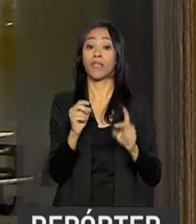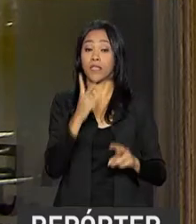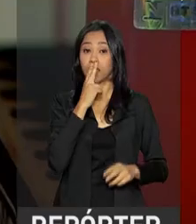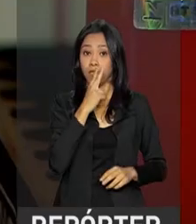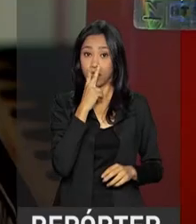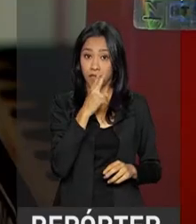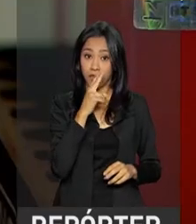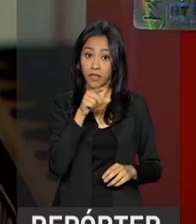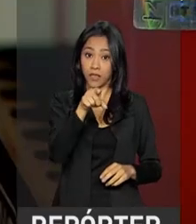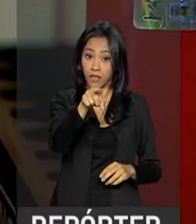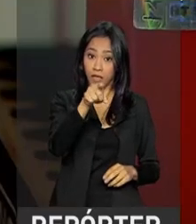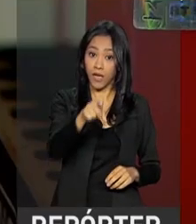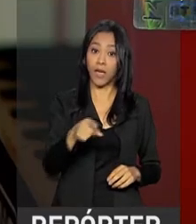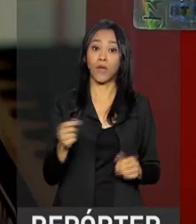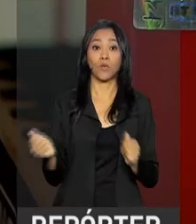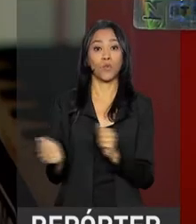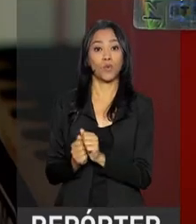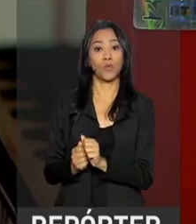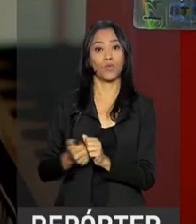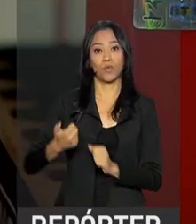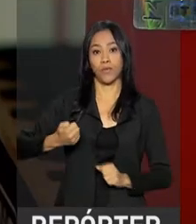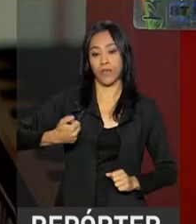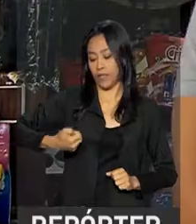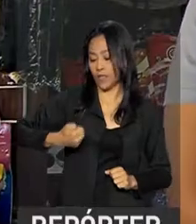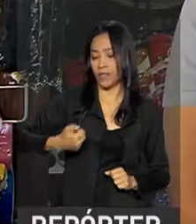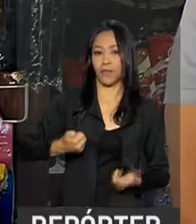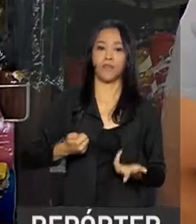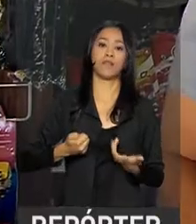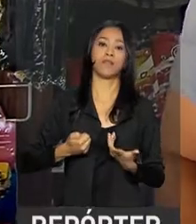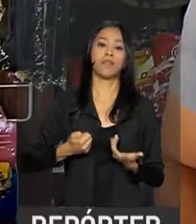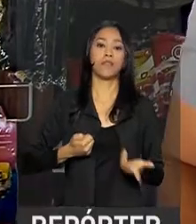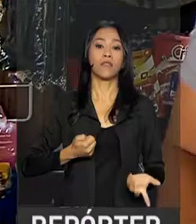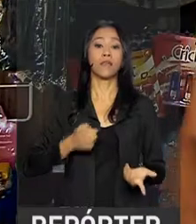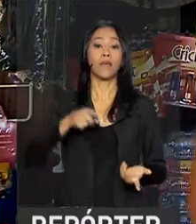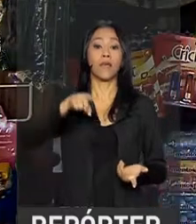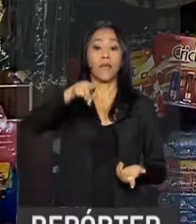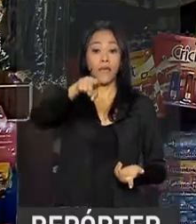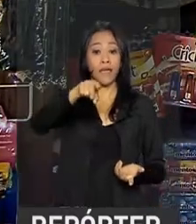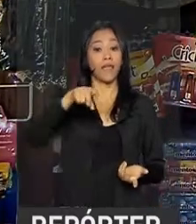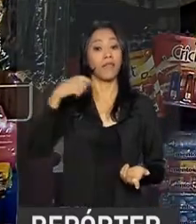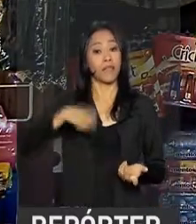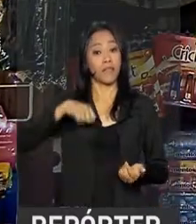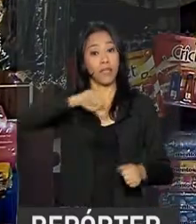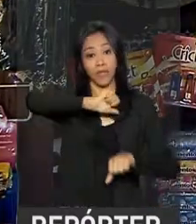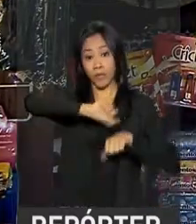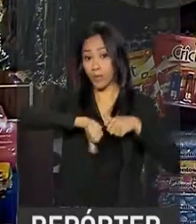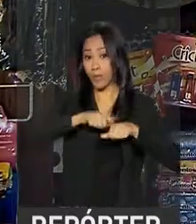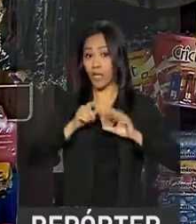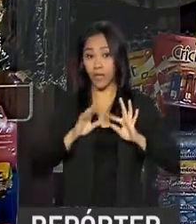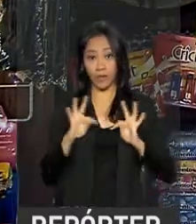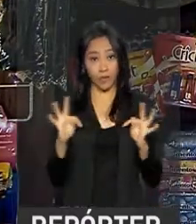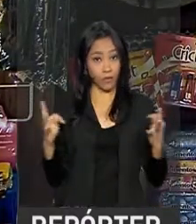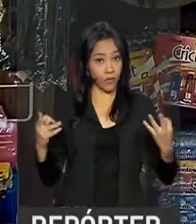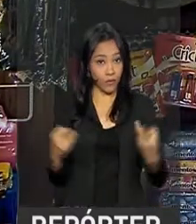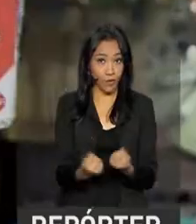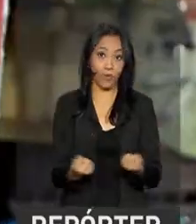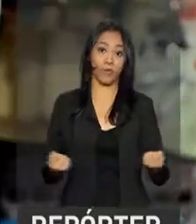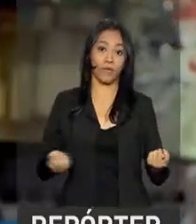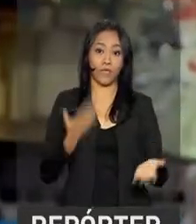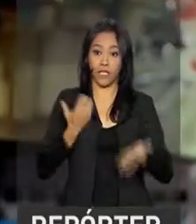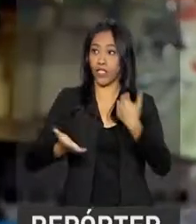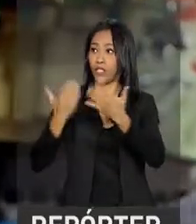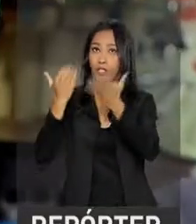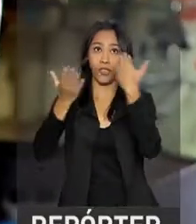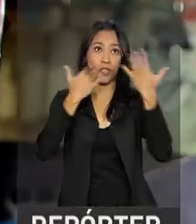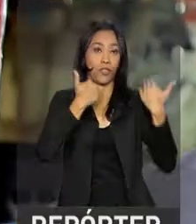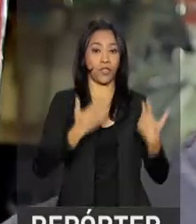condicionada à compra de cinzeiros e isqueiros o ricardo vai ter que alterar toda a distribuição dos produtos da banca